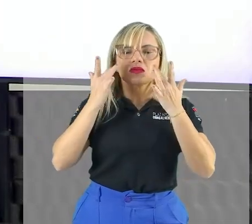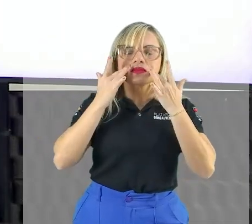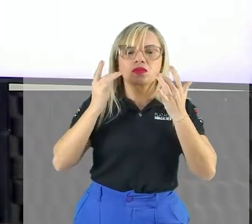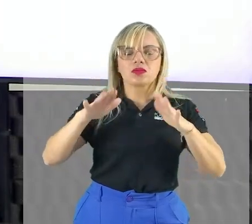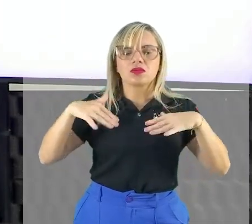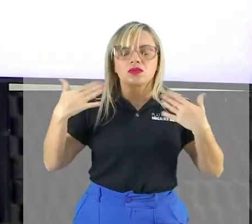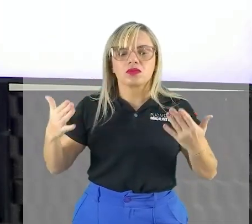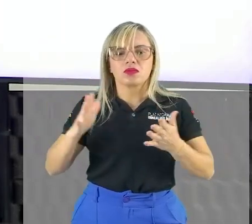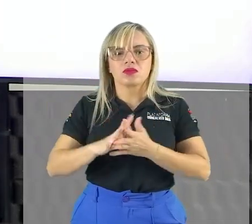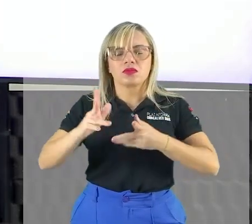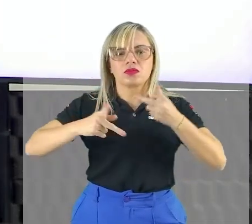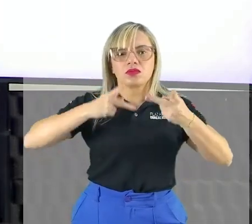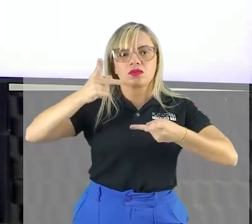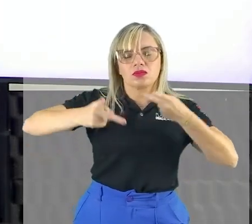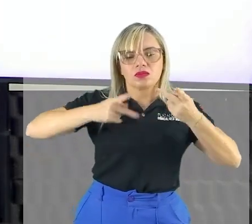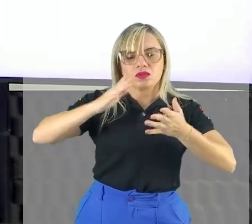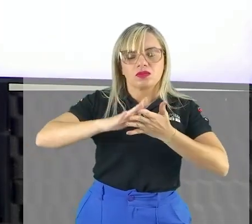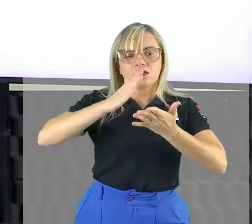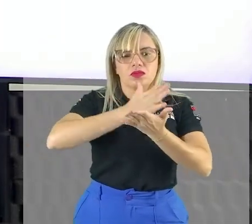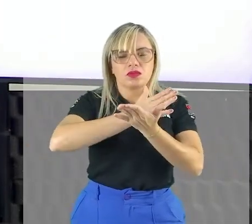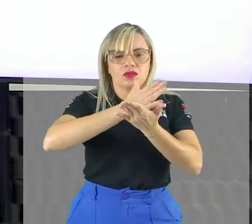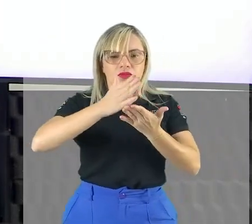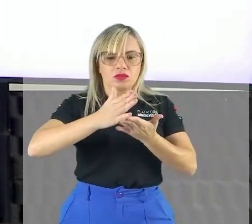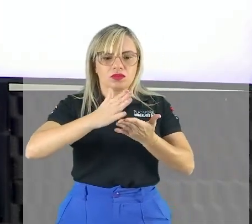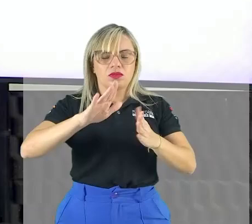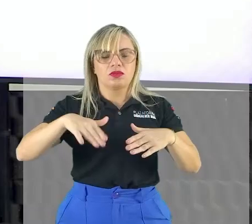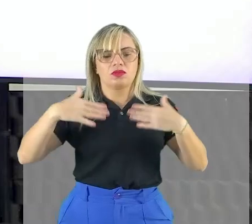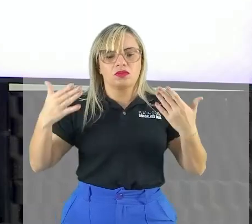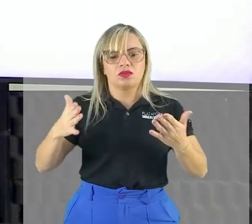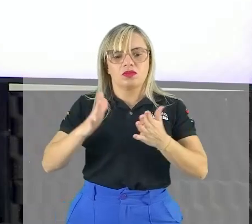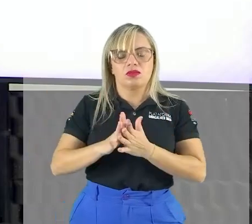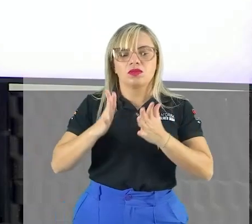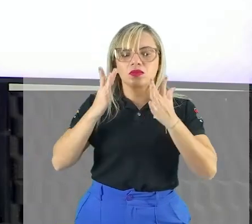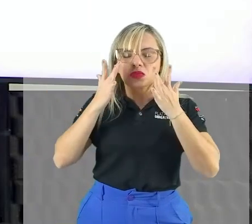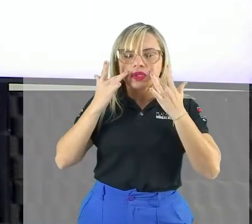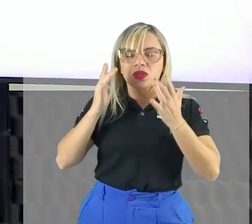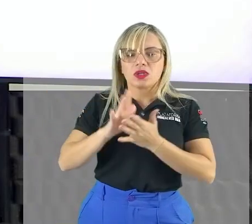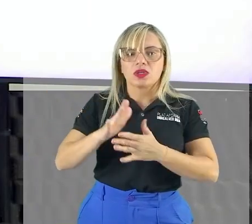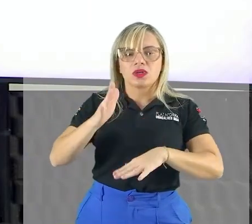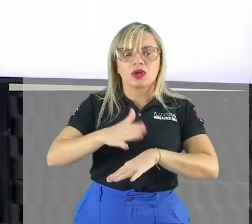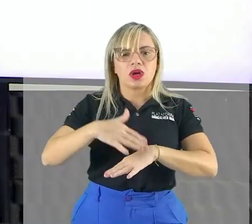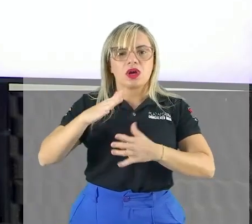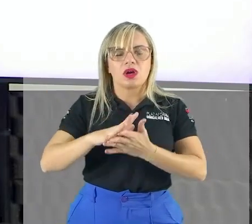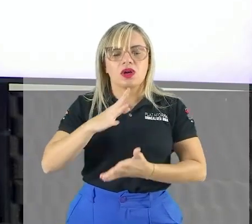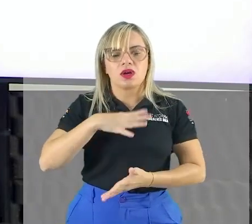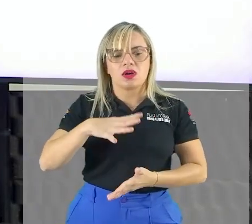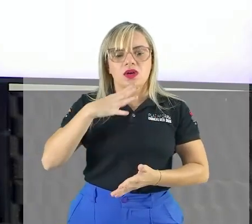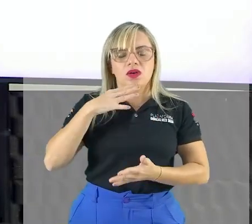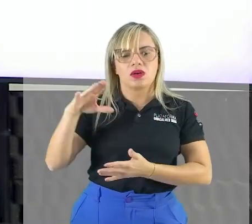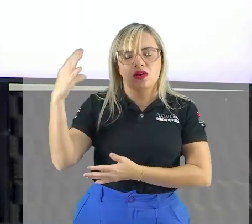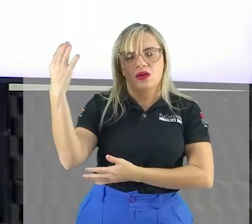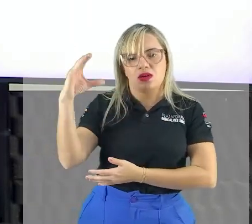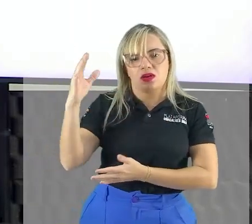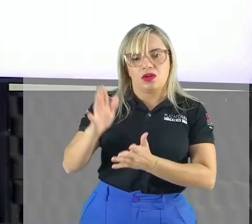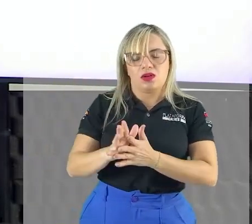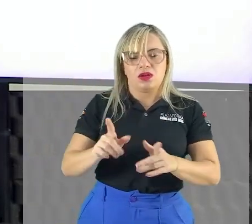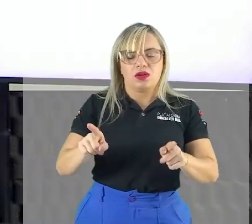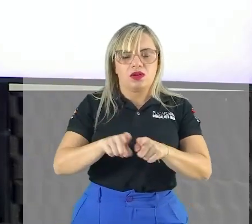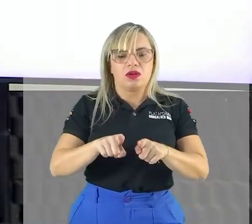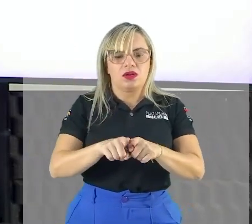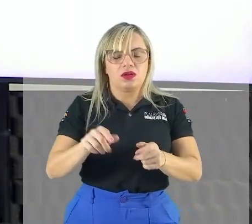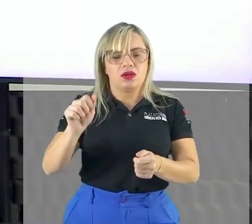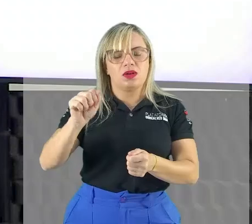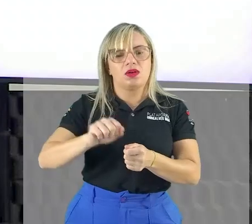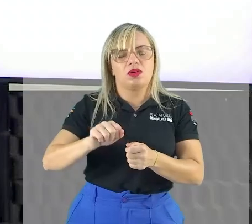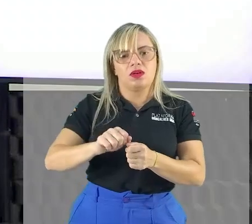Então, eu falei para vocês no começo, né, da questão, a arte é o que a gente mais conhece no Renascimento, mas a ciência também faz parte. Então, ciência